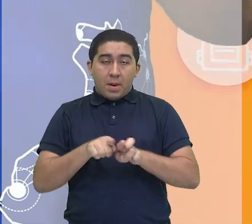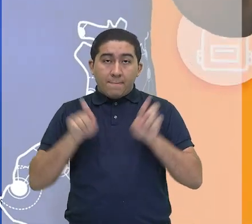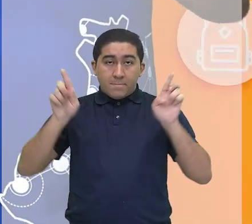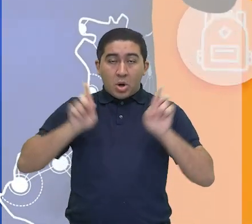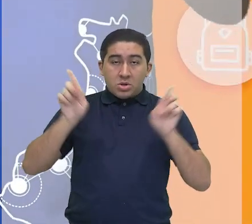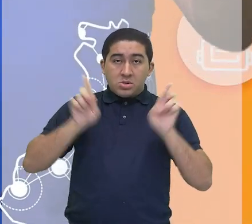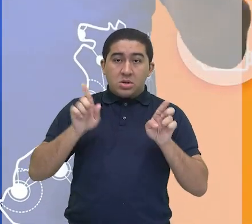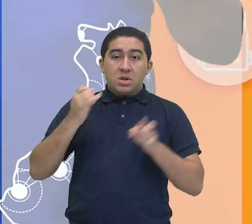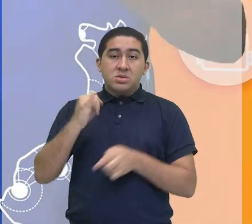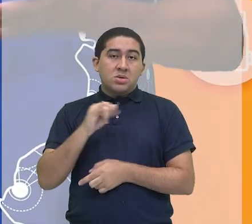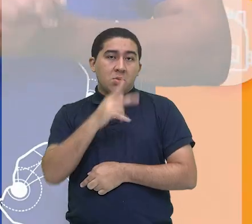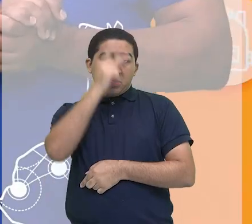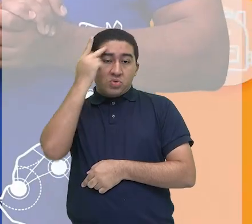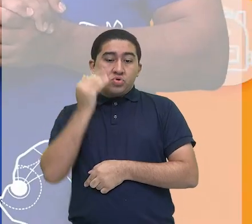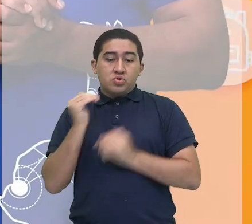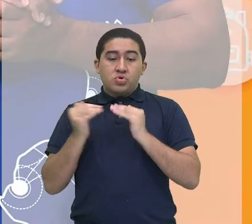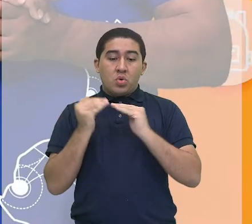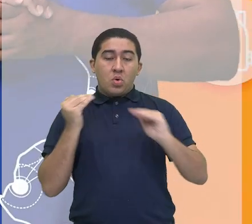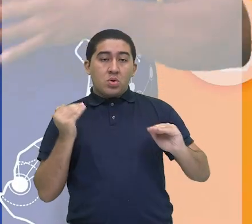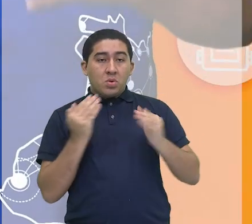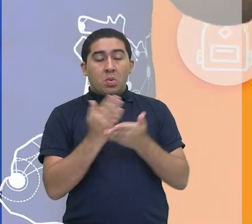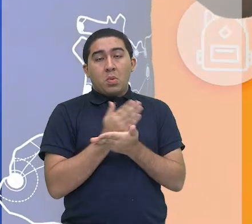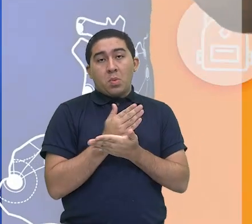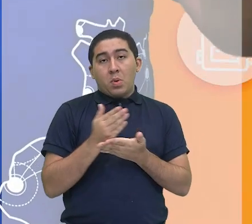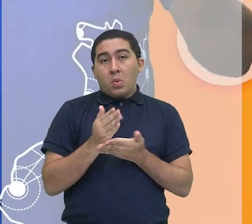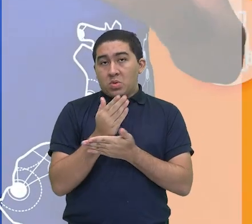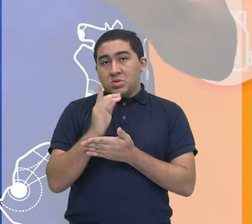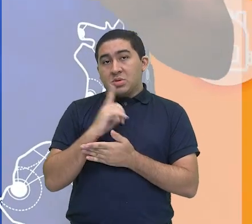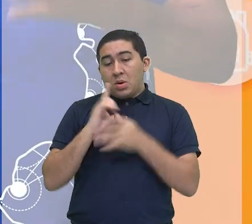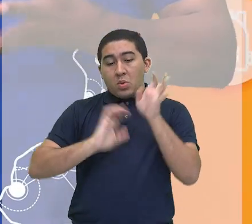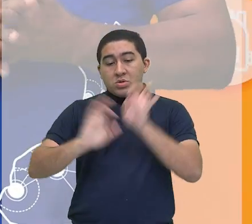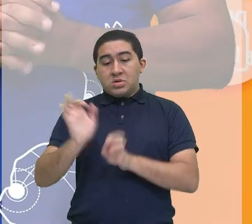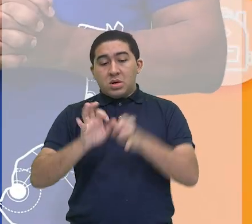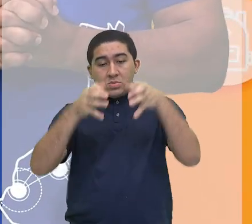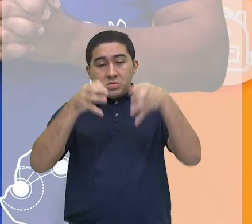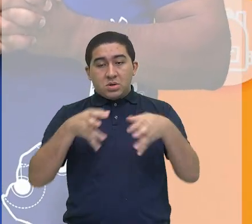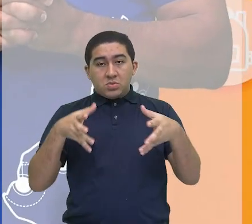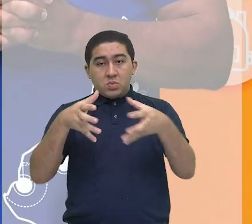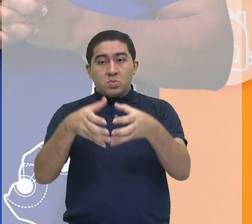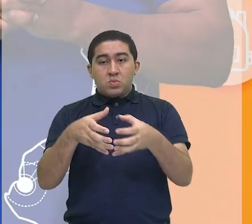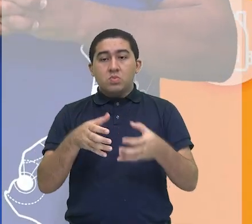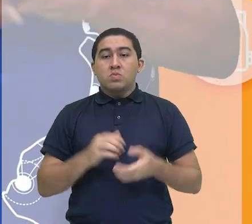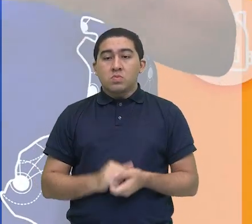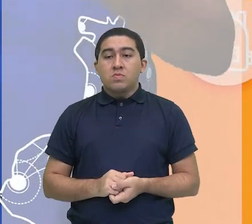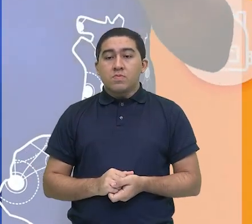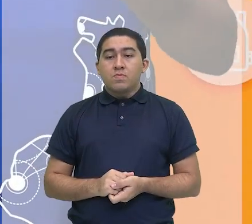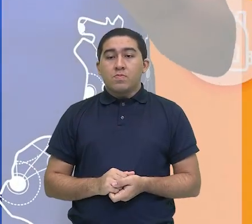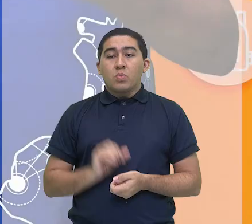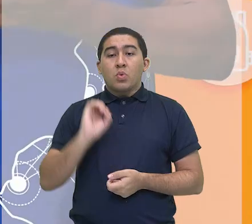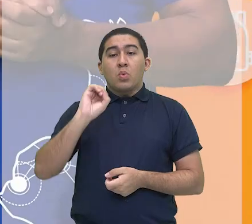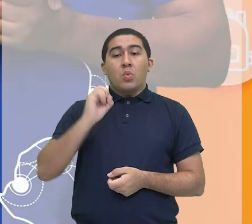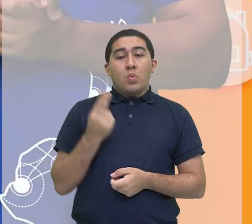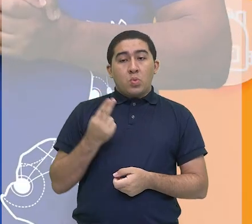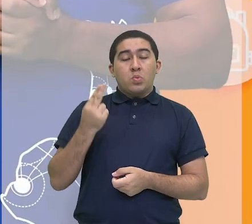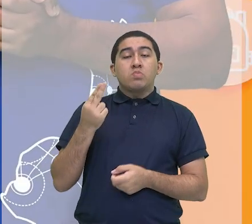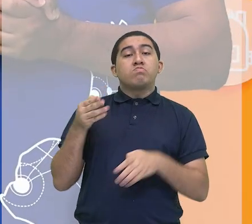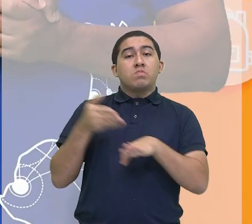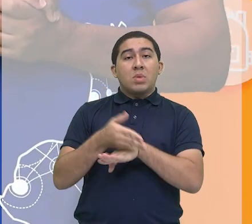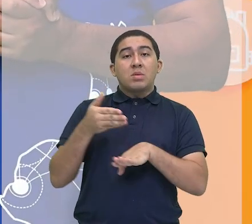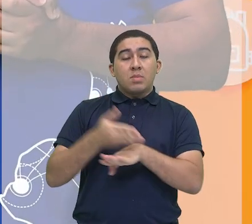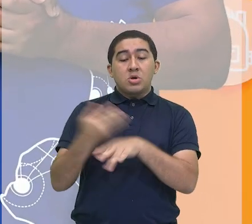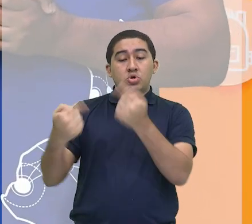quando você não concorda com alguma coisa, de uma maneira organizada, né? Ou se envolver em